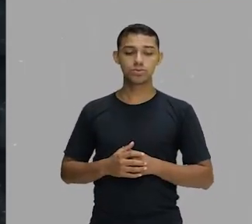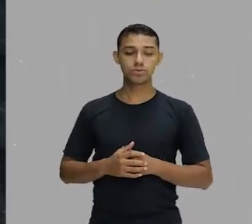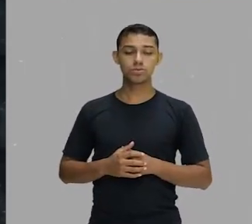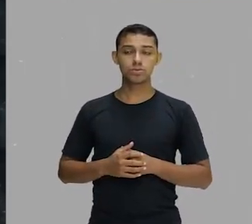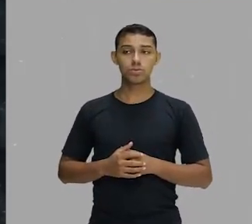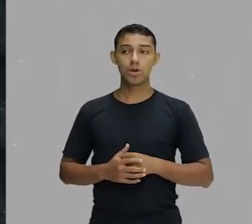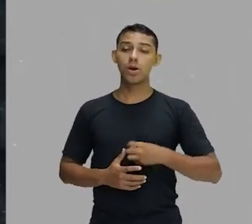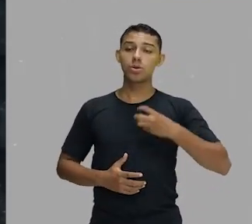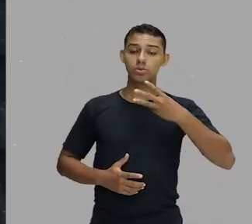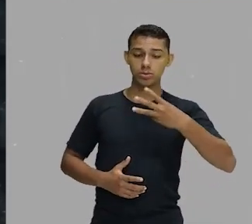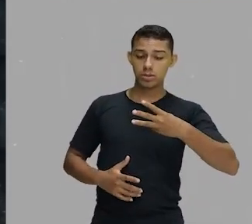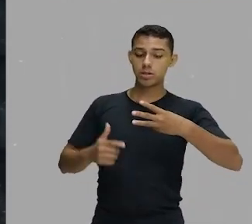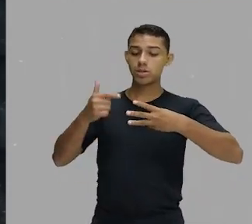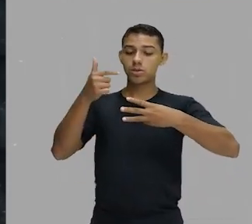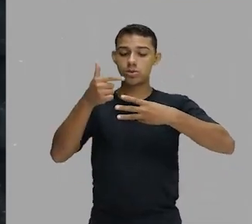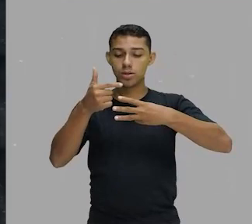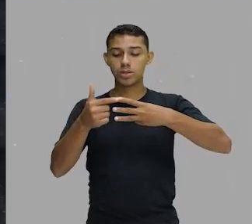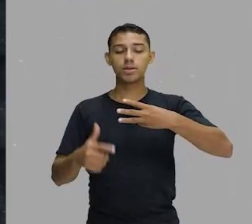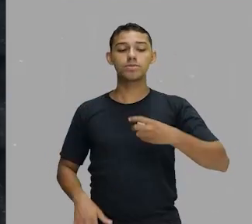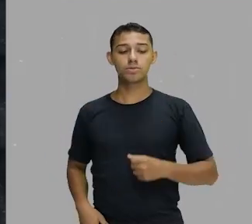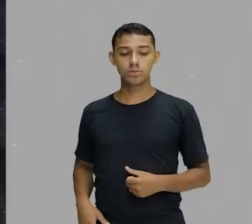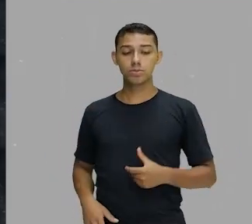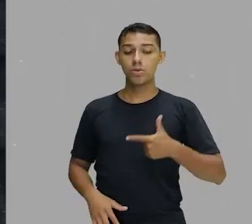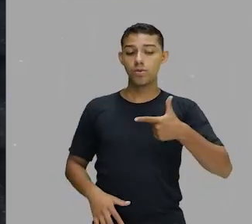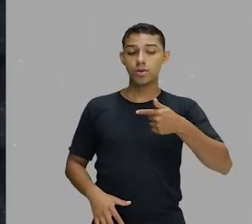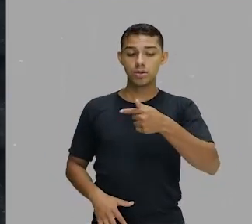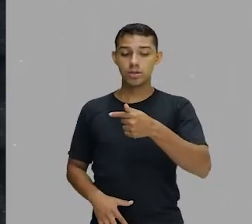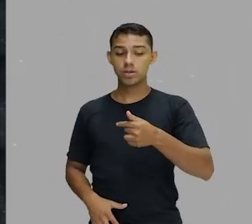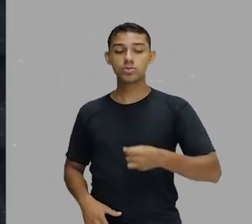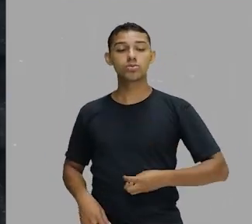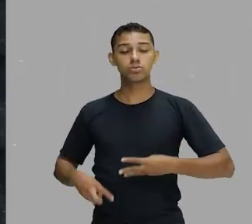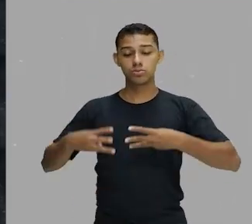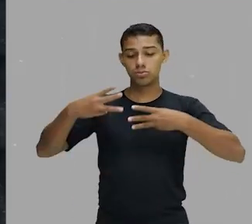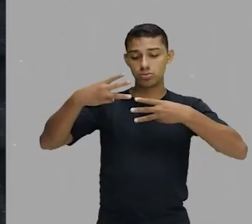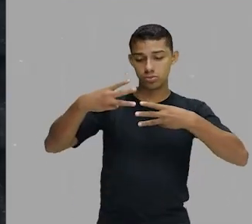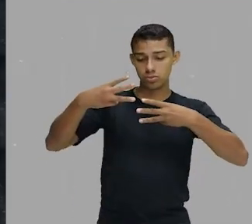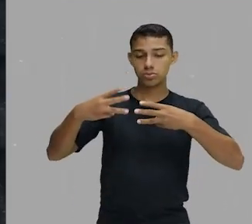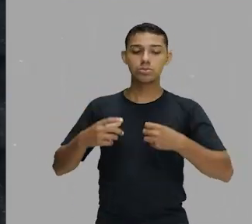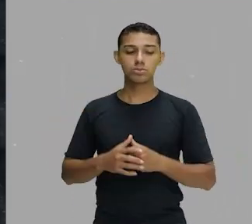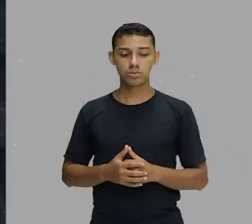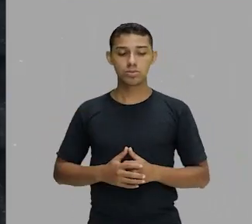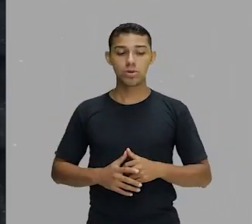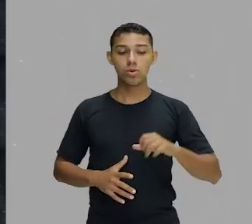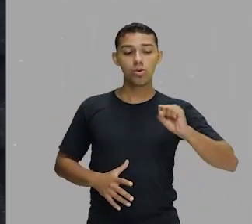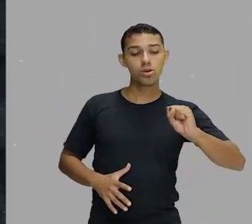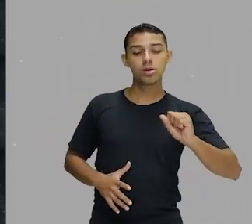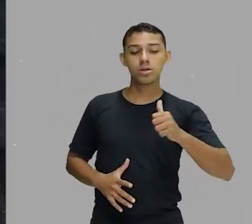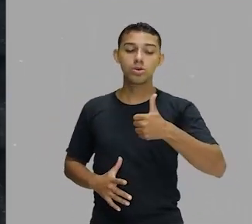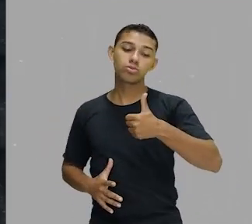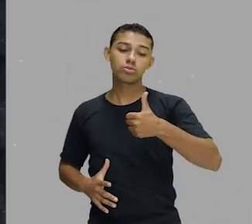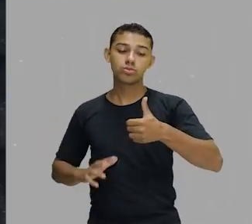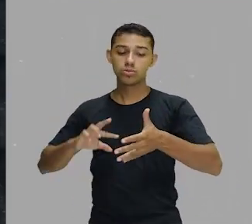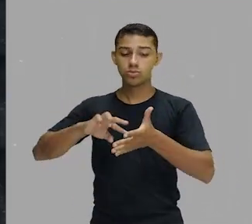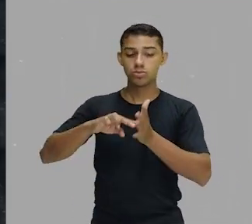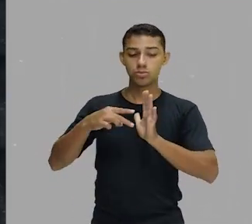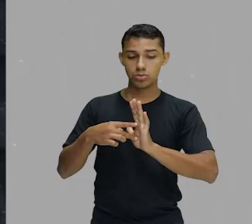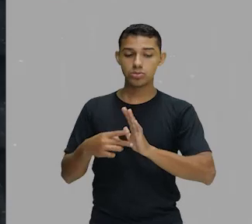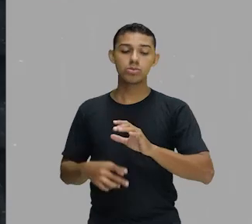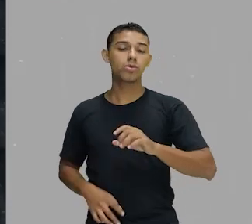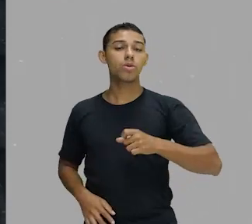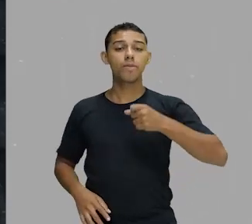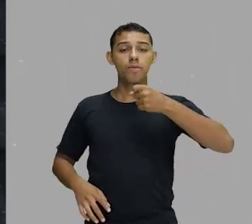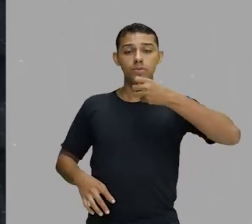ao quadrado. Quem é o 27? 3 ao cubo. Quem é o 81? 3